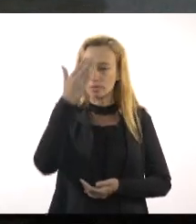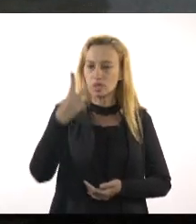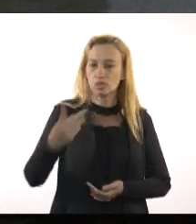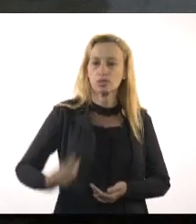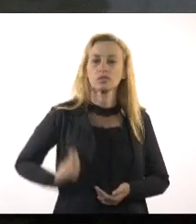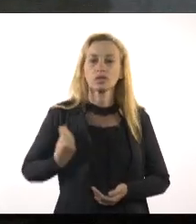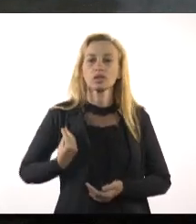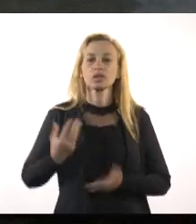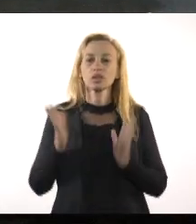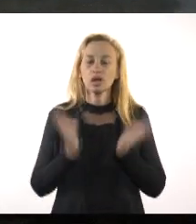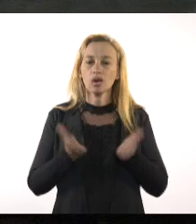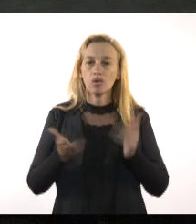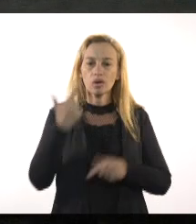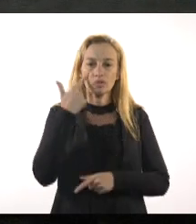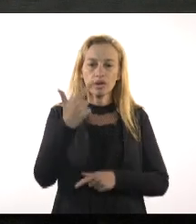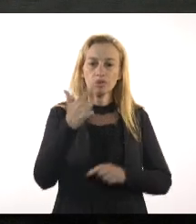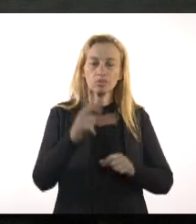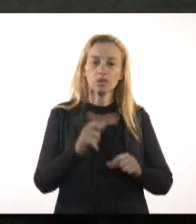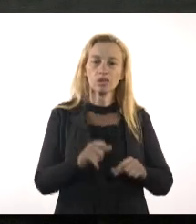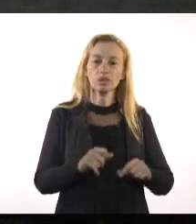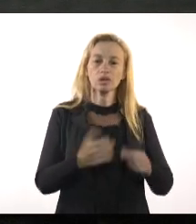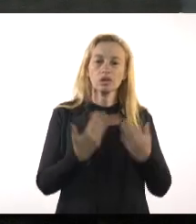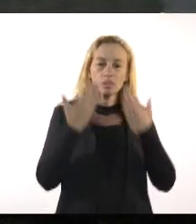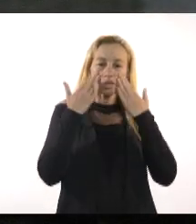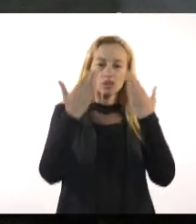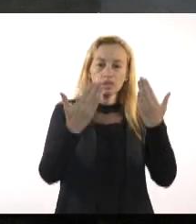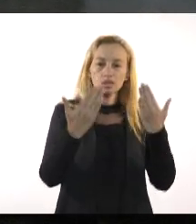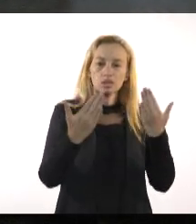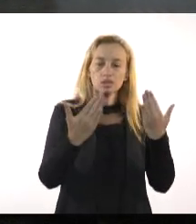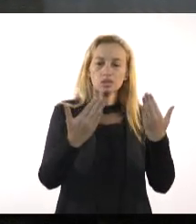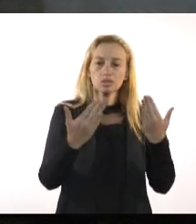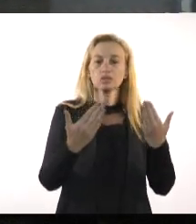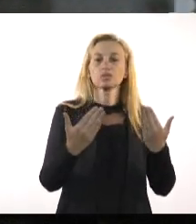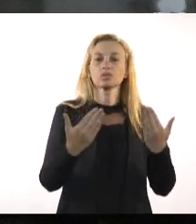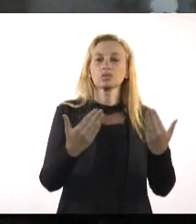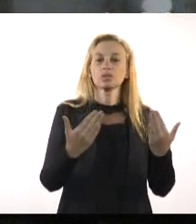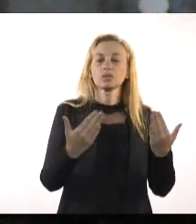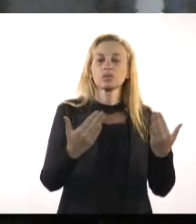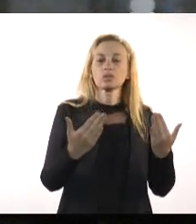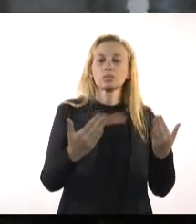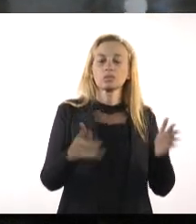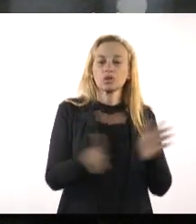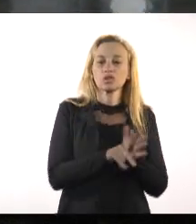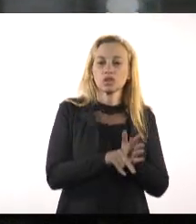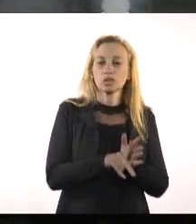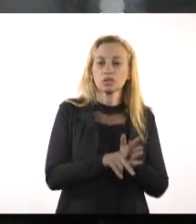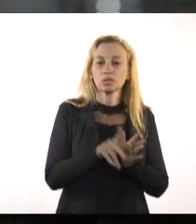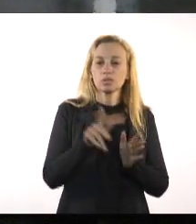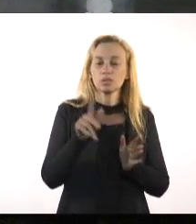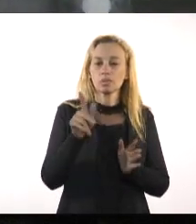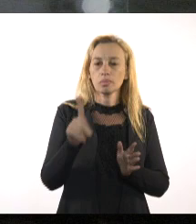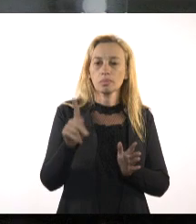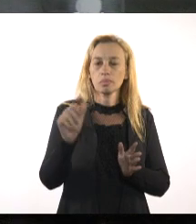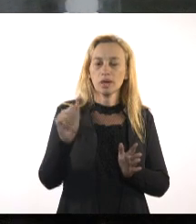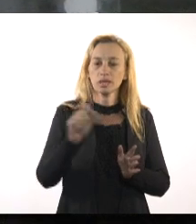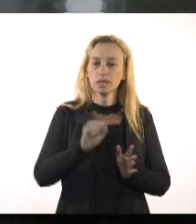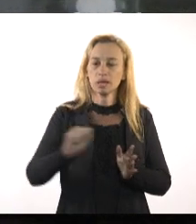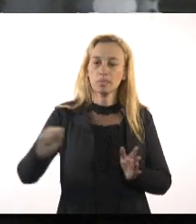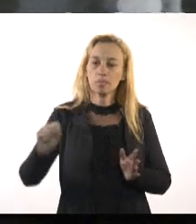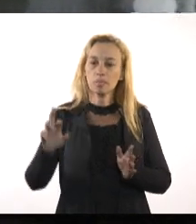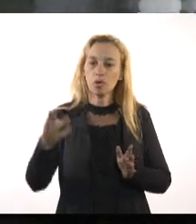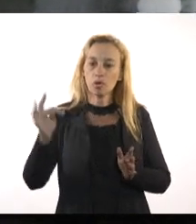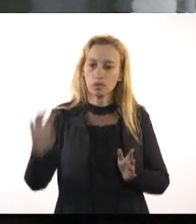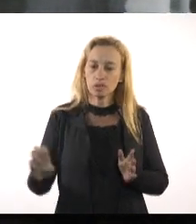E agora assistiremos à apresentação do projeto Passaporte da Cidadania. E já deixo aqui registrado o meu